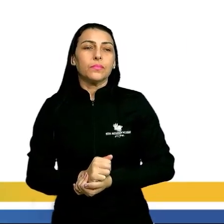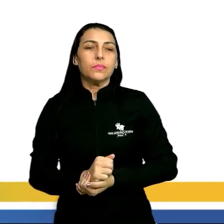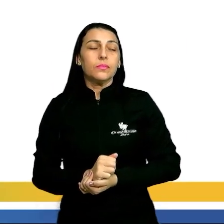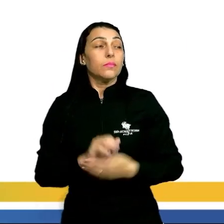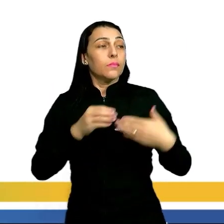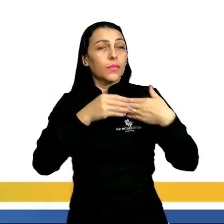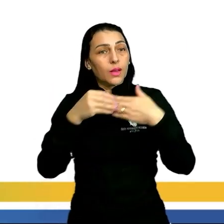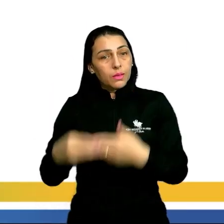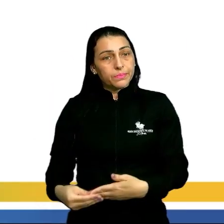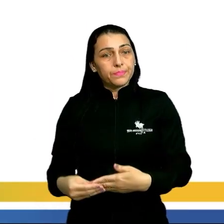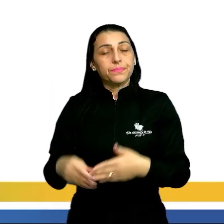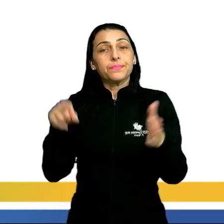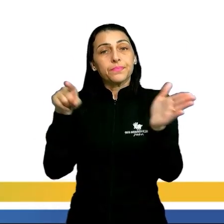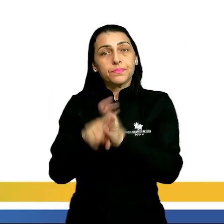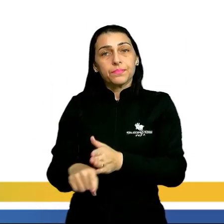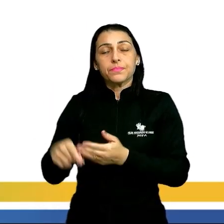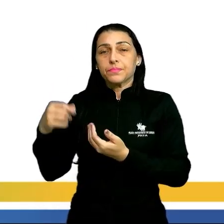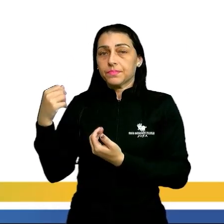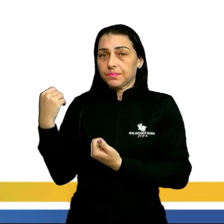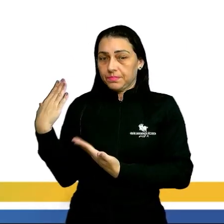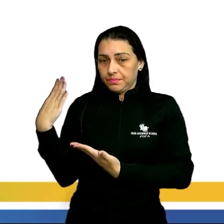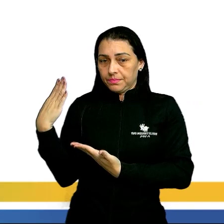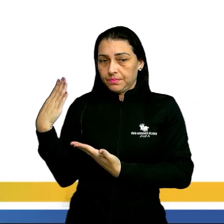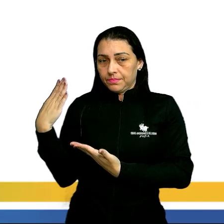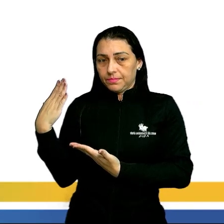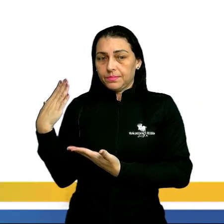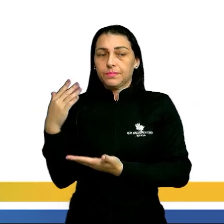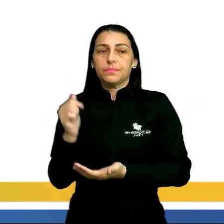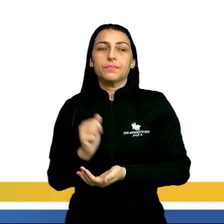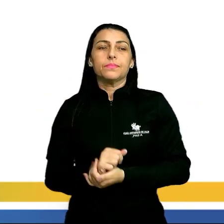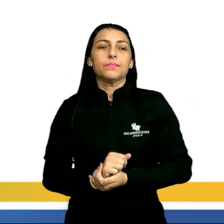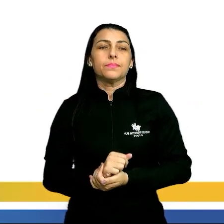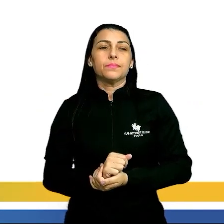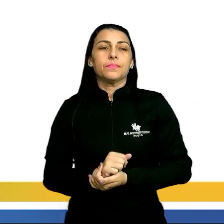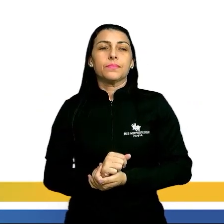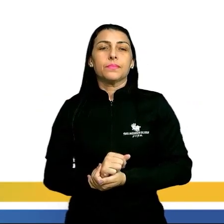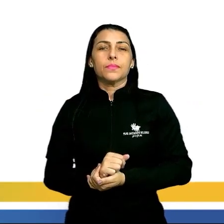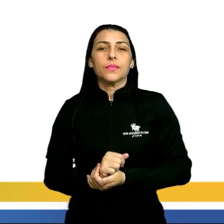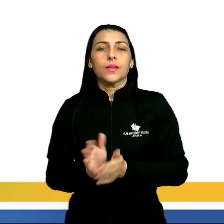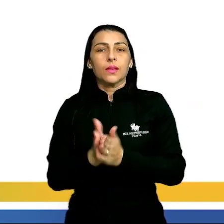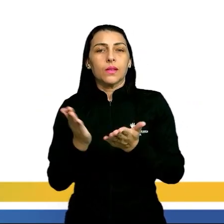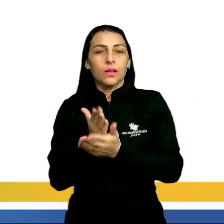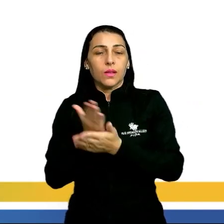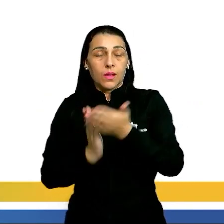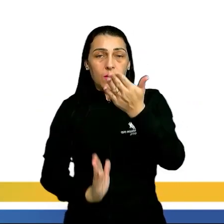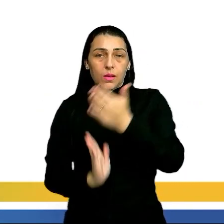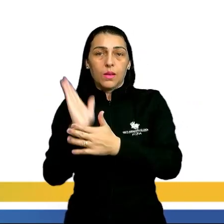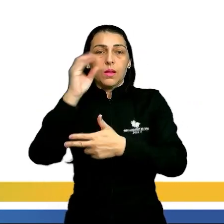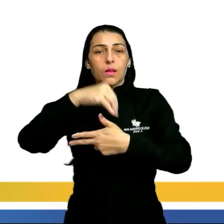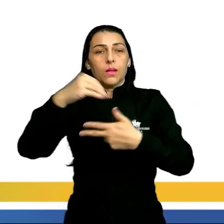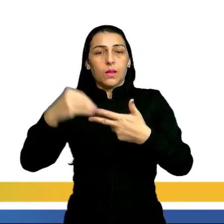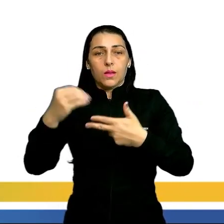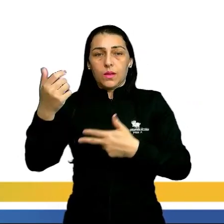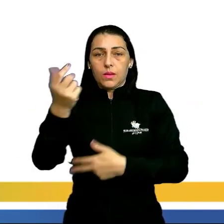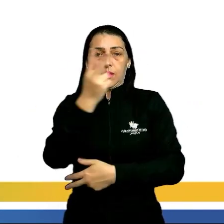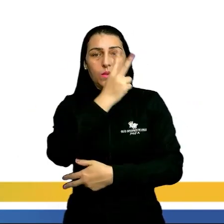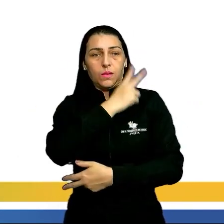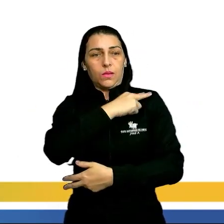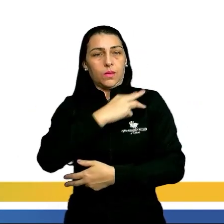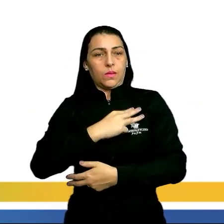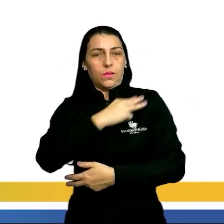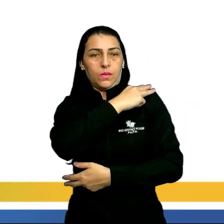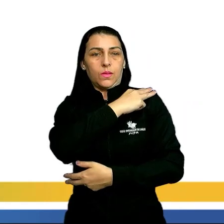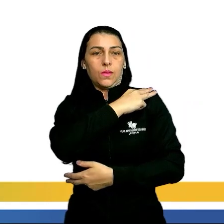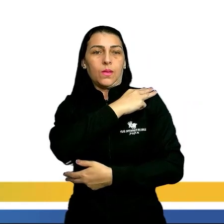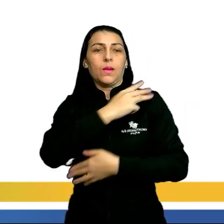E aí eu trouxe essa questão para vocês, essa questão do livro A Prova Enem, da segunda série do